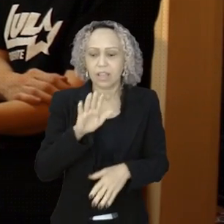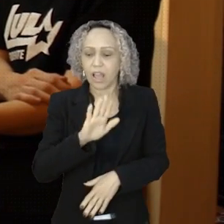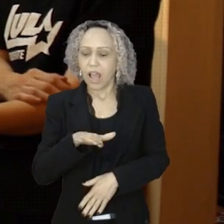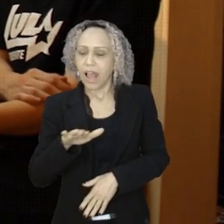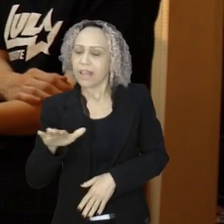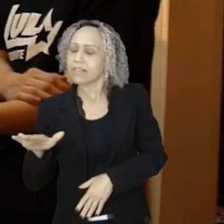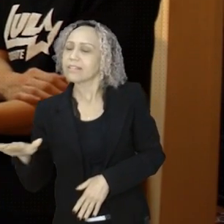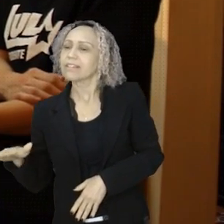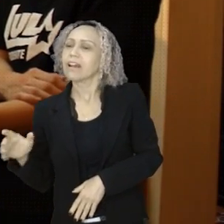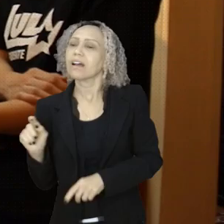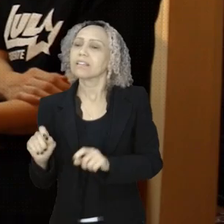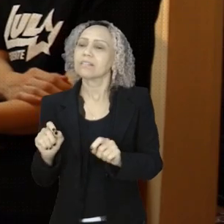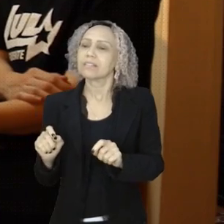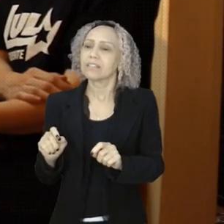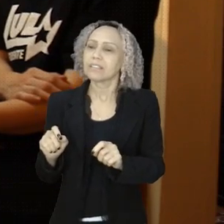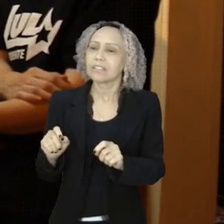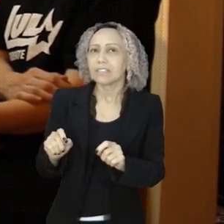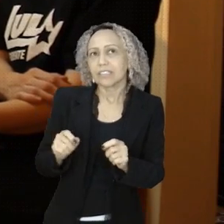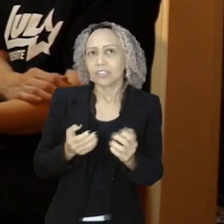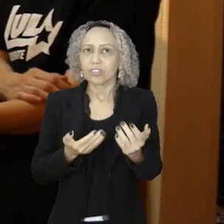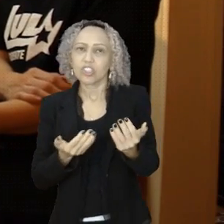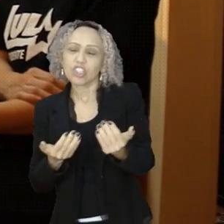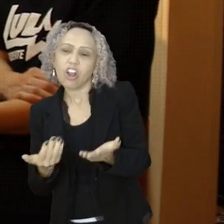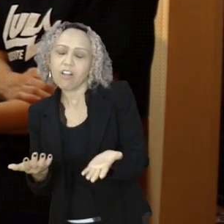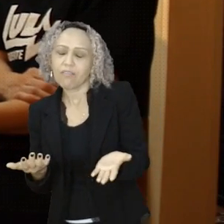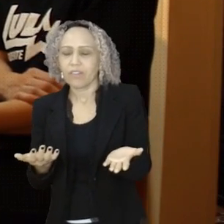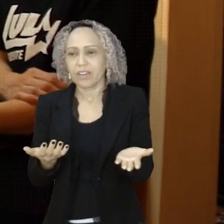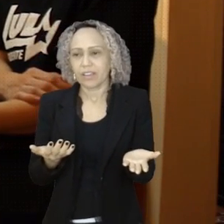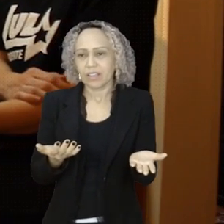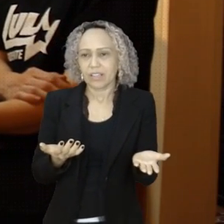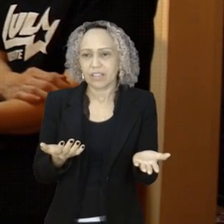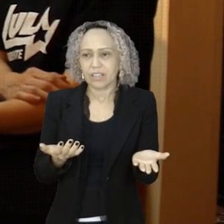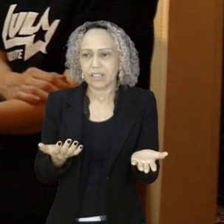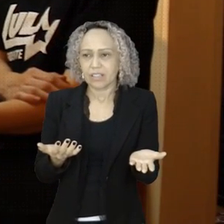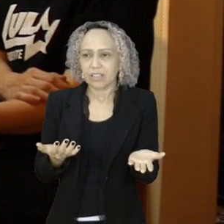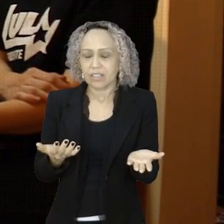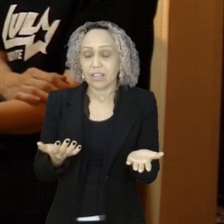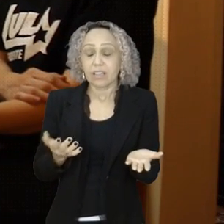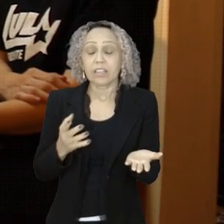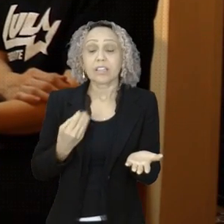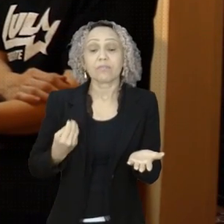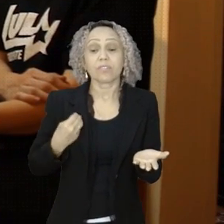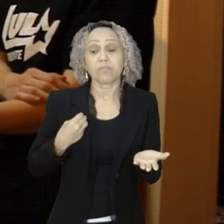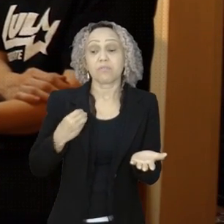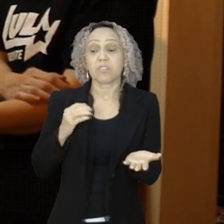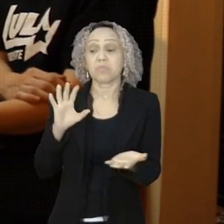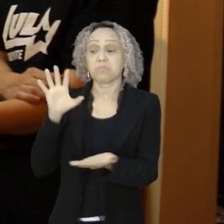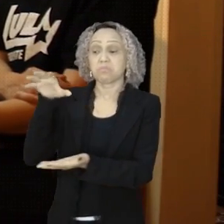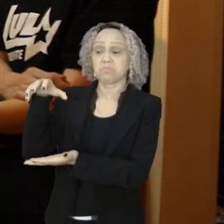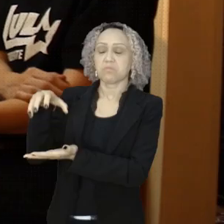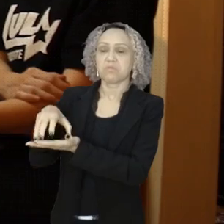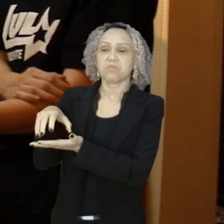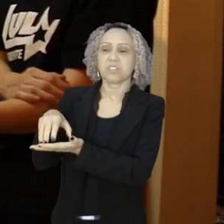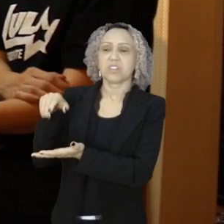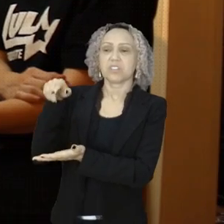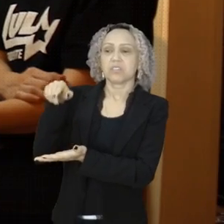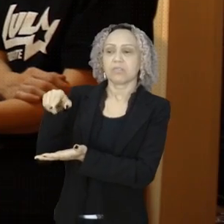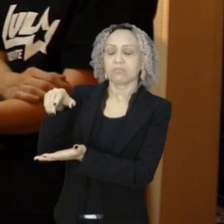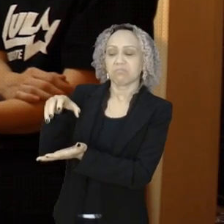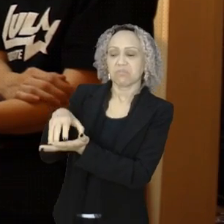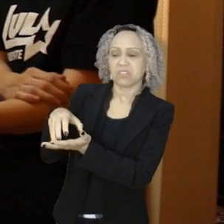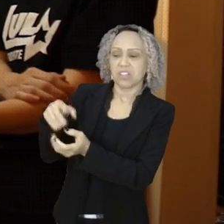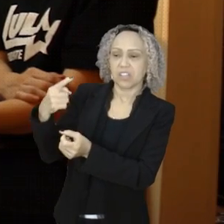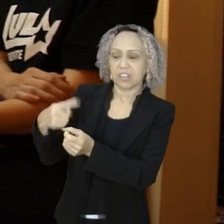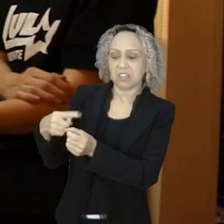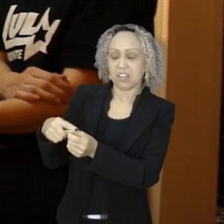essas crianças, os Jovens. jovens, não é, do centro, porque eles, né, podiam ter os